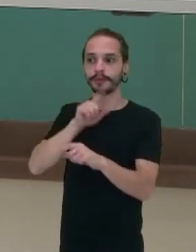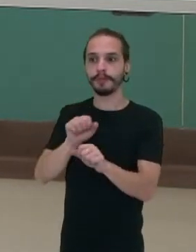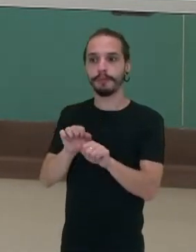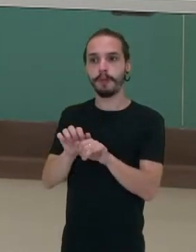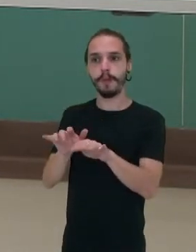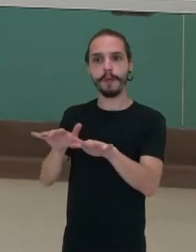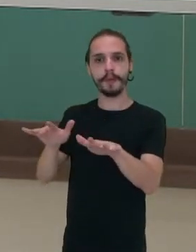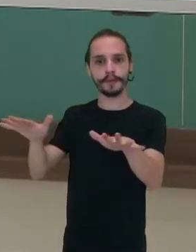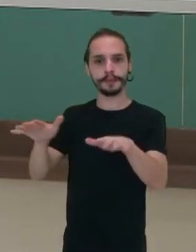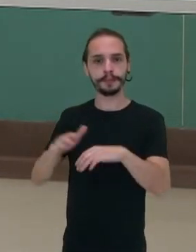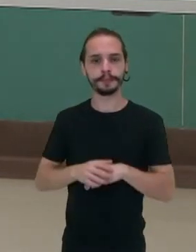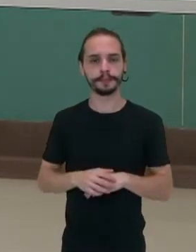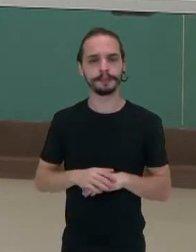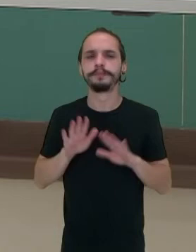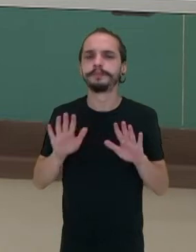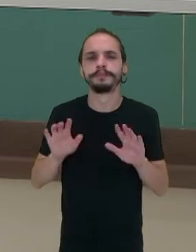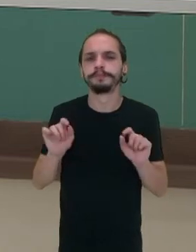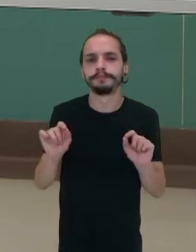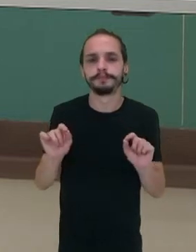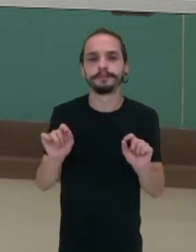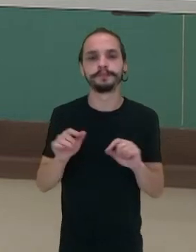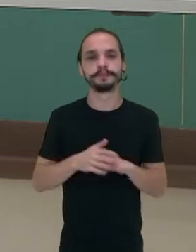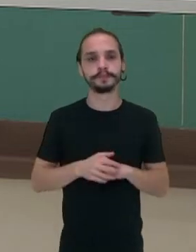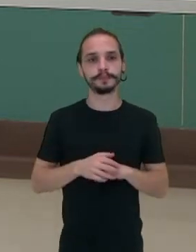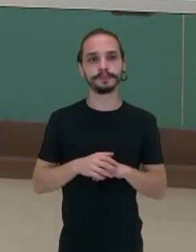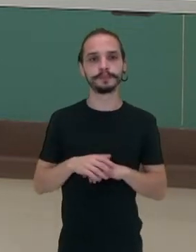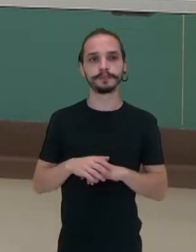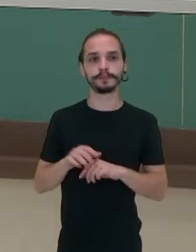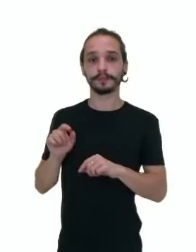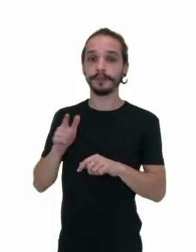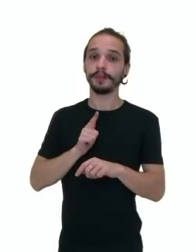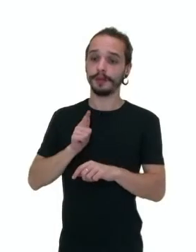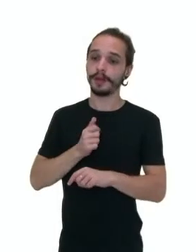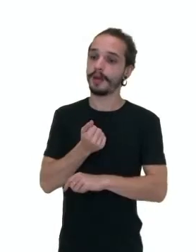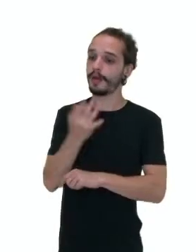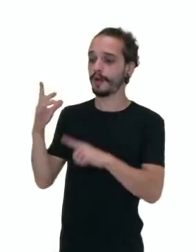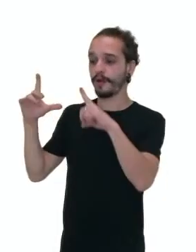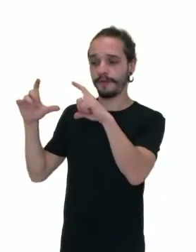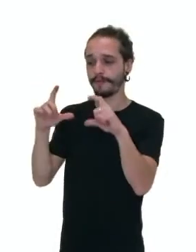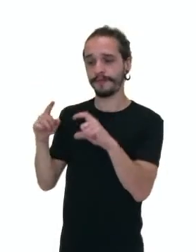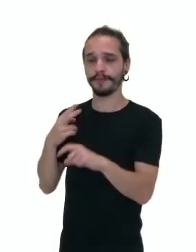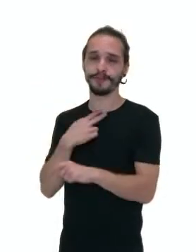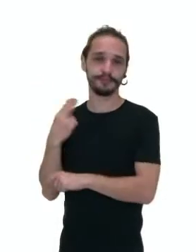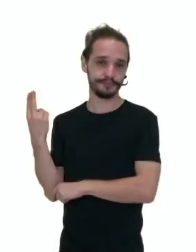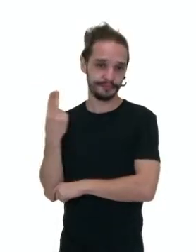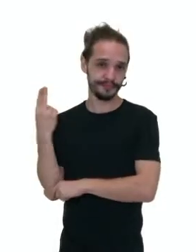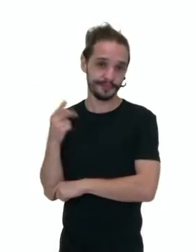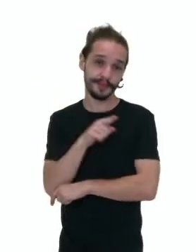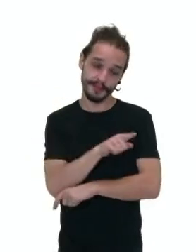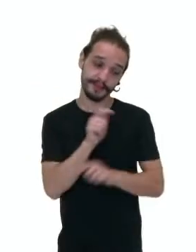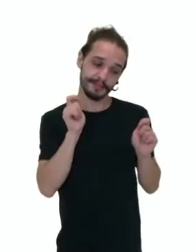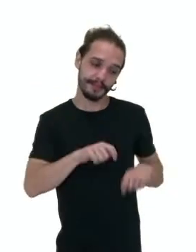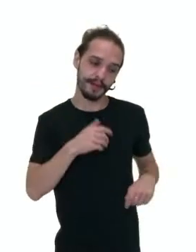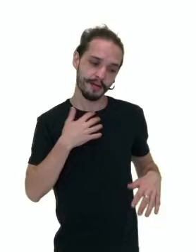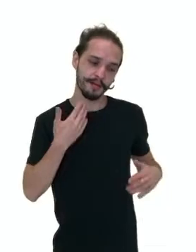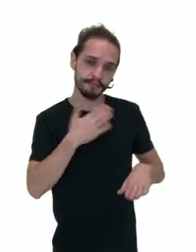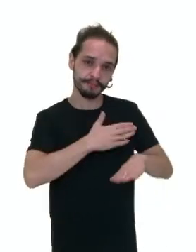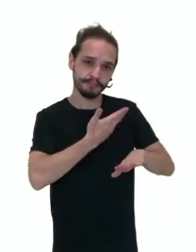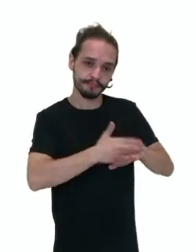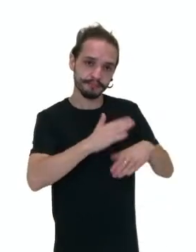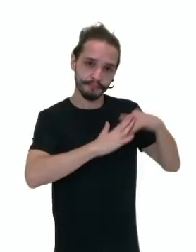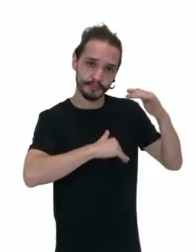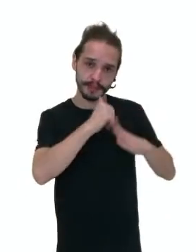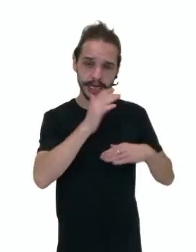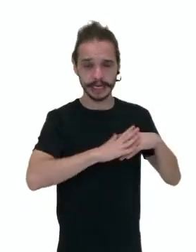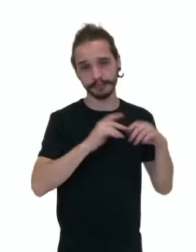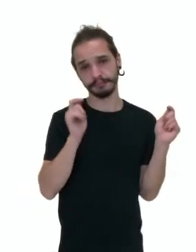espaço. Só que acontece? Só que tem coisa que a fotografia não faz. E daí o humano faz. Então o humano pensou o seguinte, nós vamos sair dos estúdios e vamos